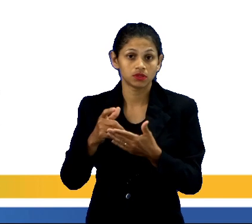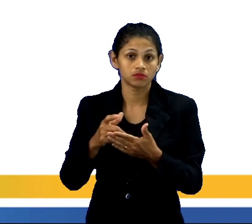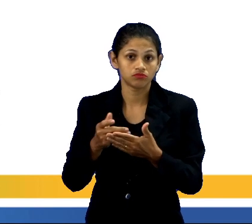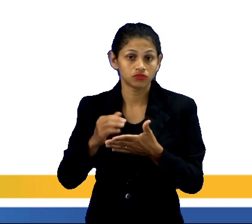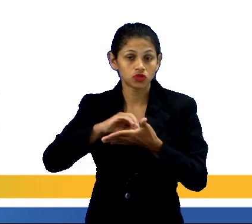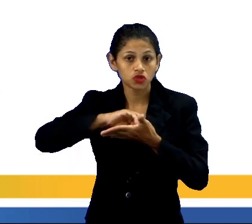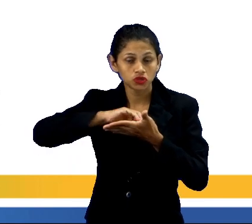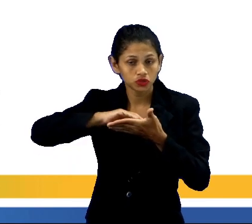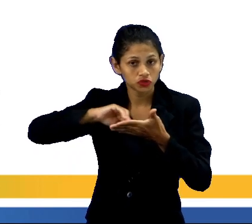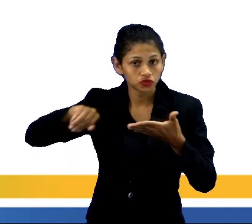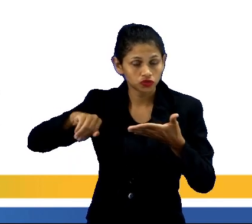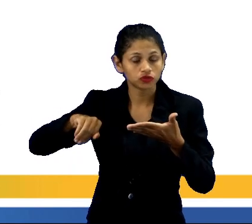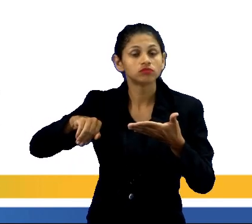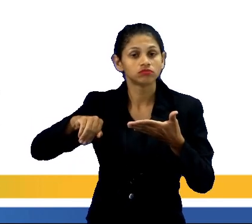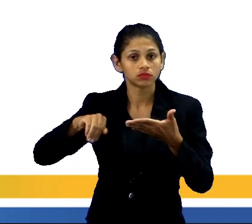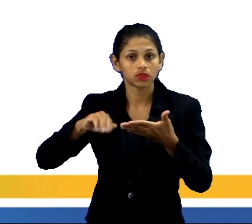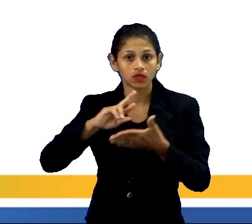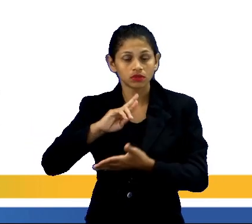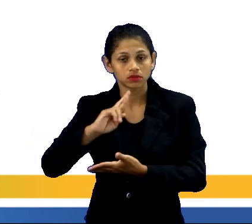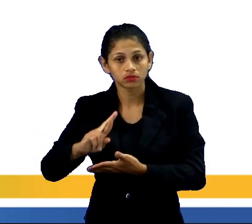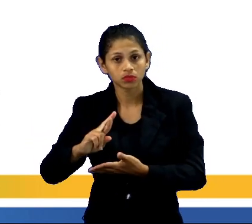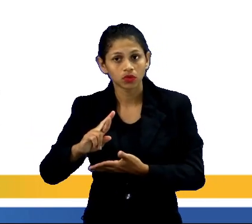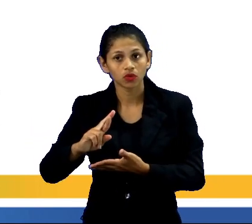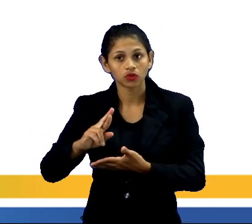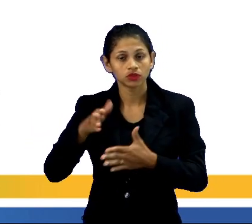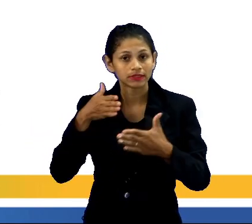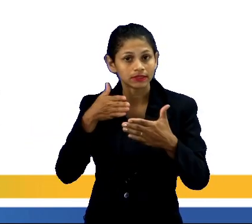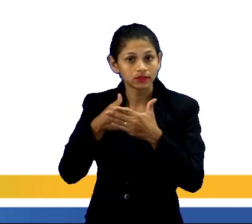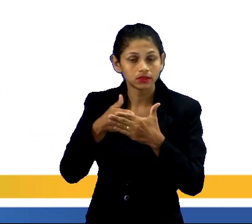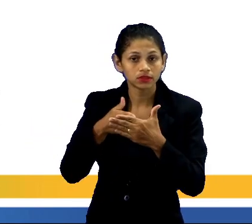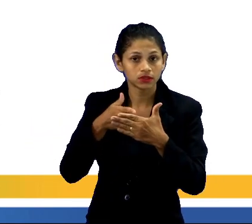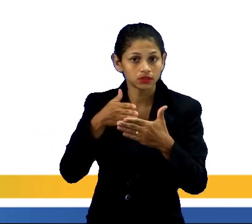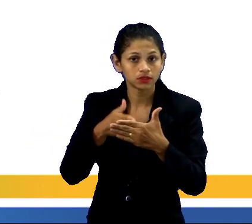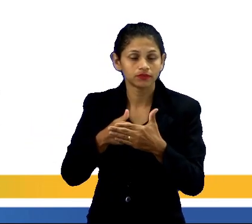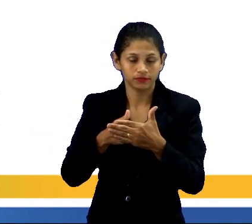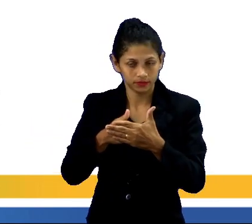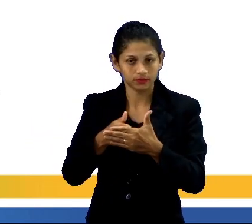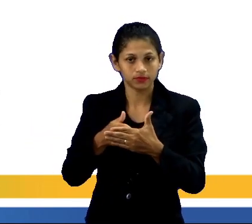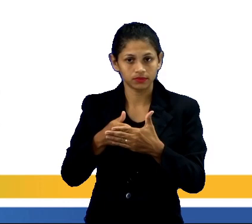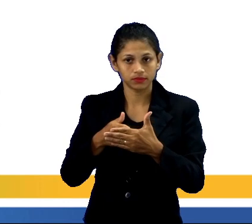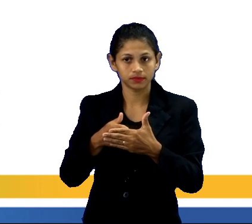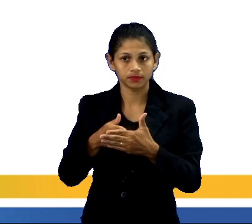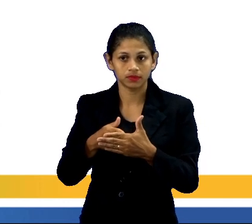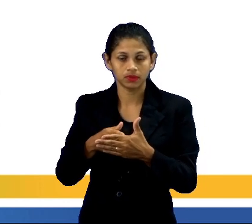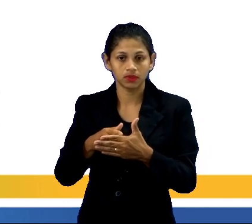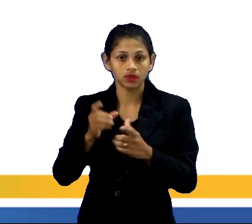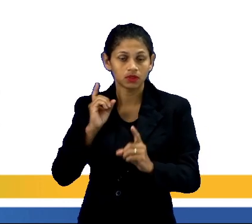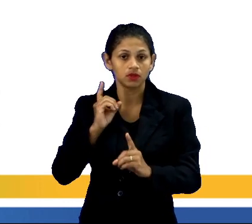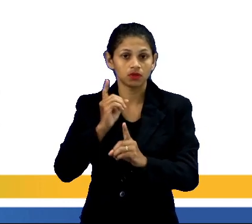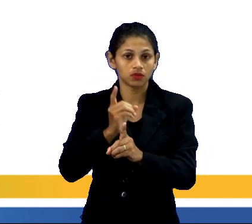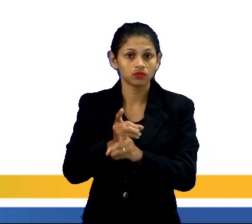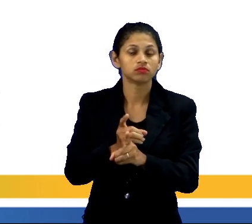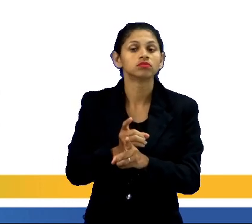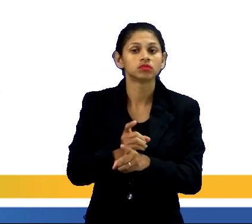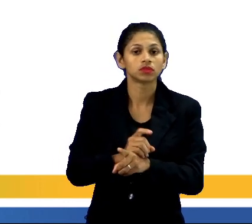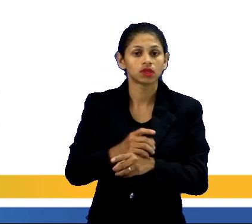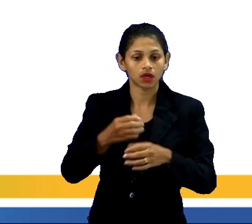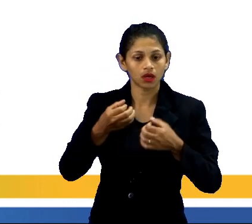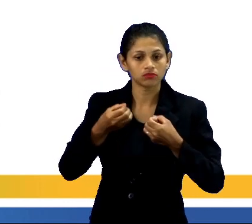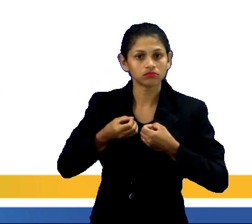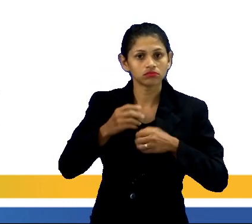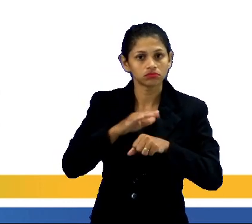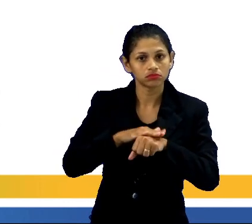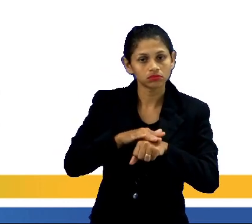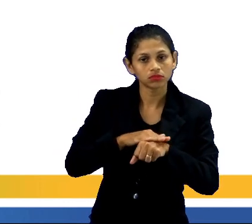resposta imunológica e façam com que o nosso organismo, né, consiga detectar esses tumores e destruí-los, né? Em